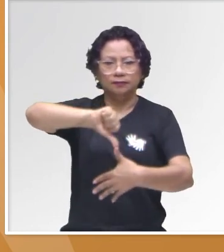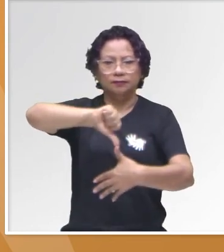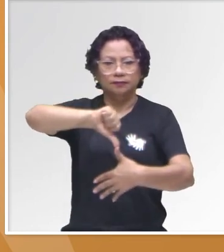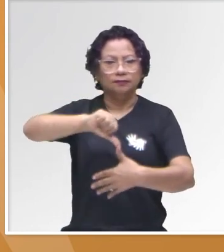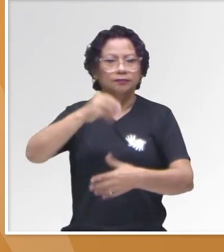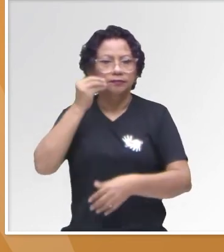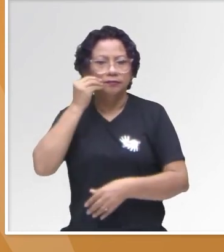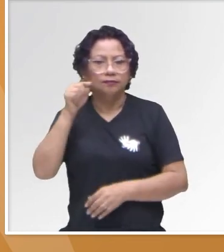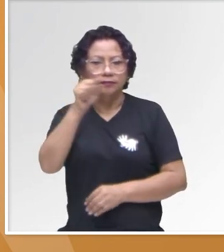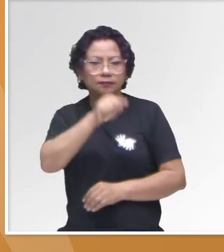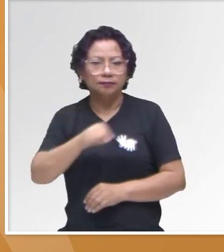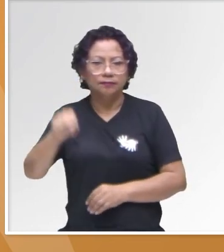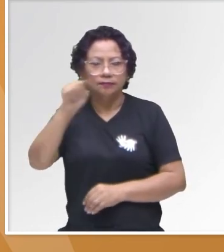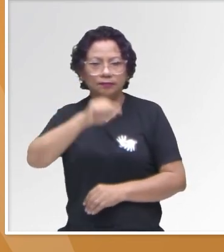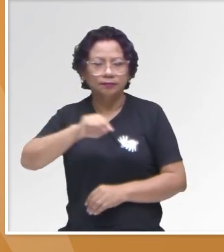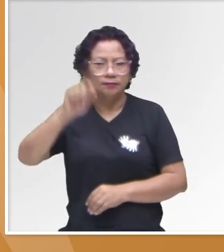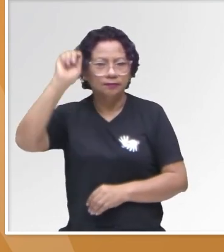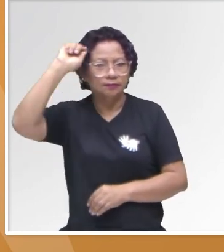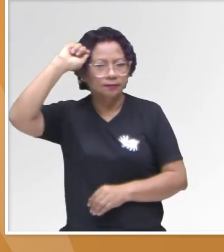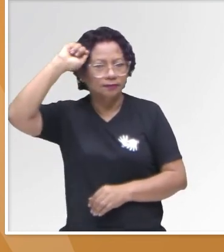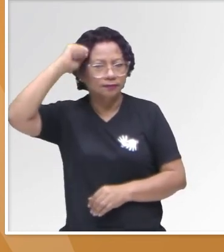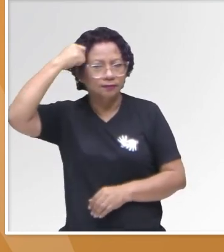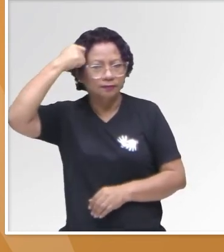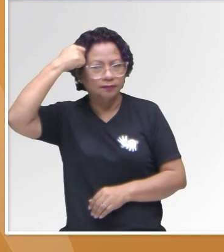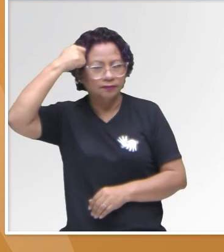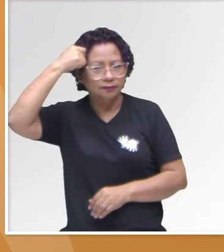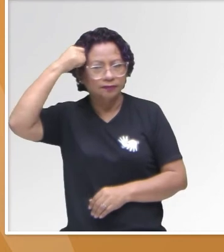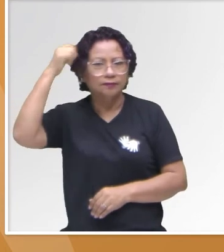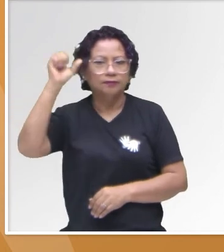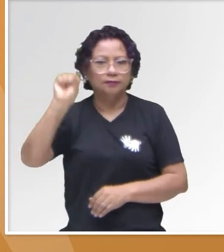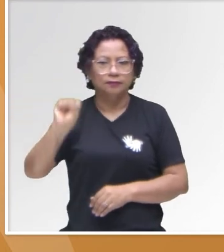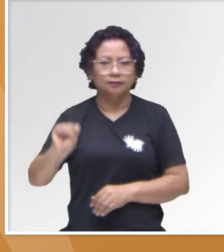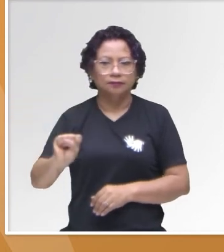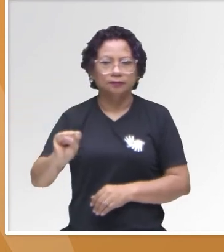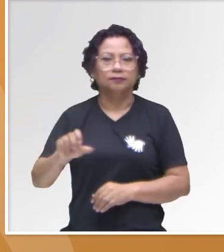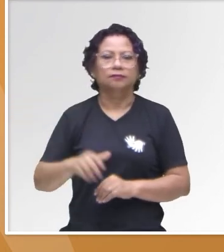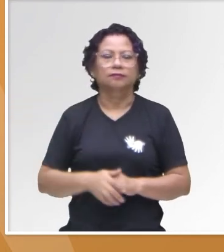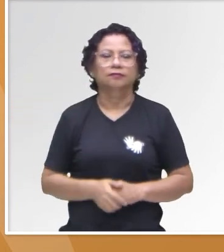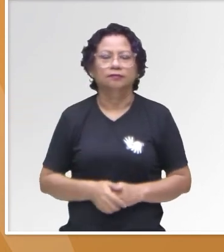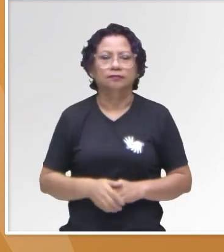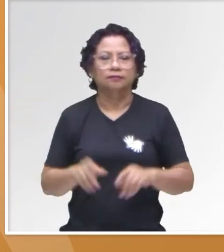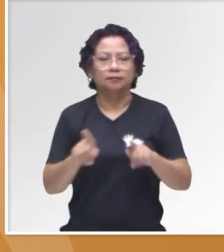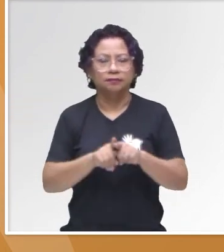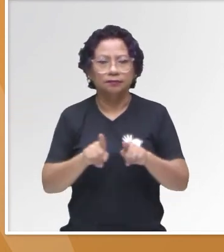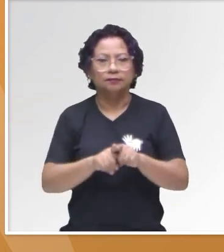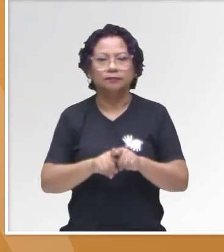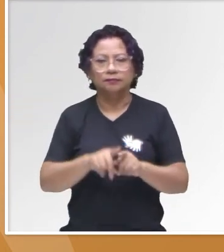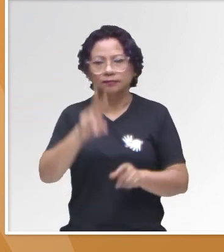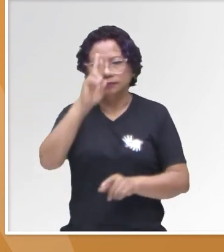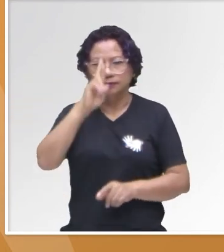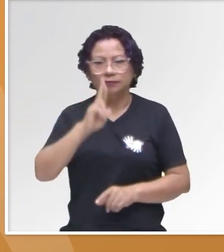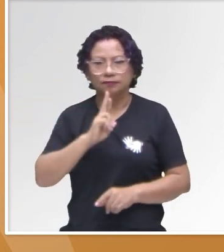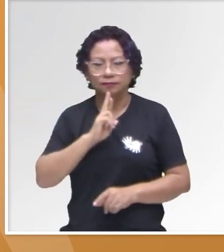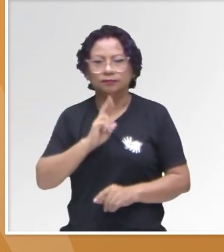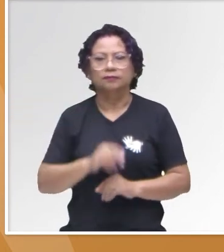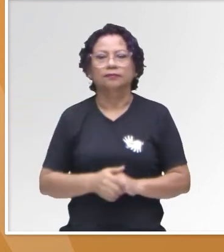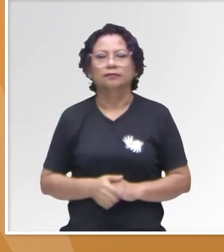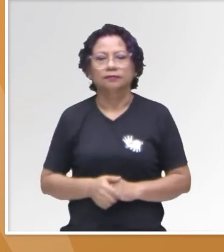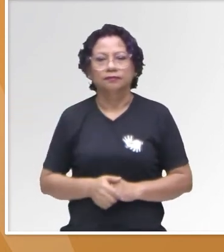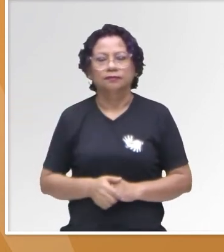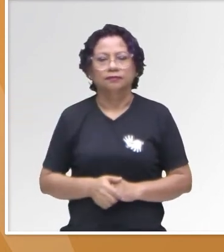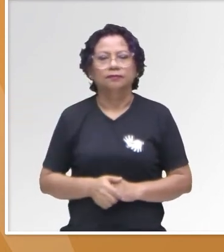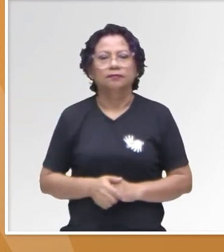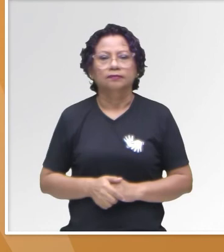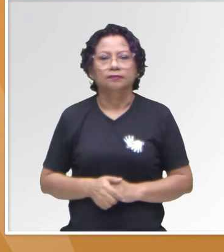Sul, olha, que está bem aqui, situado no continente africano. Aí temos aqui também a Rússia, né, ocupando o maior território